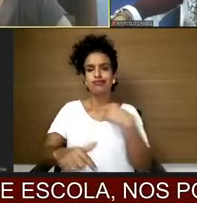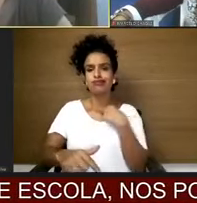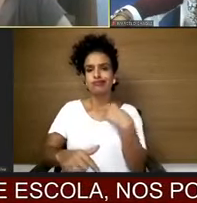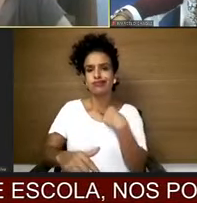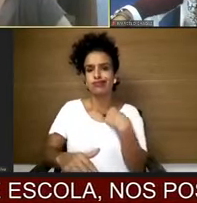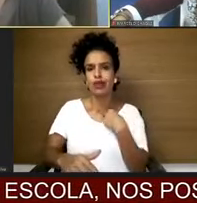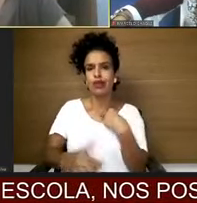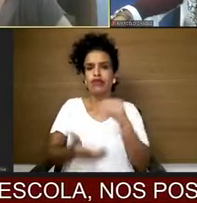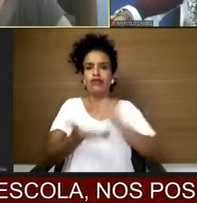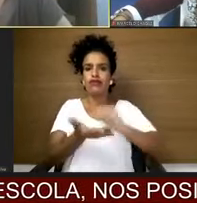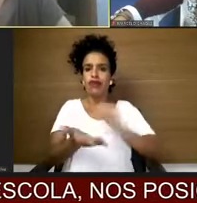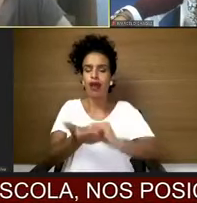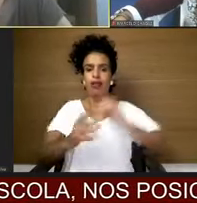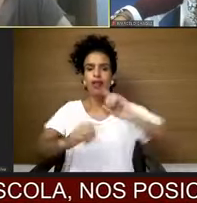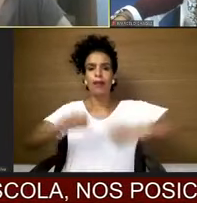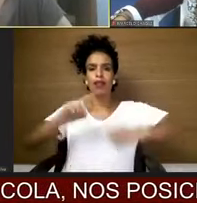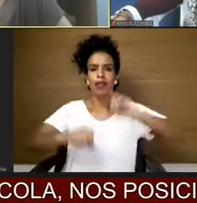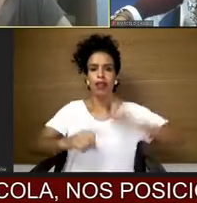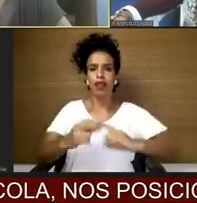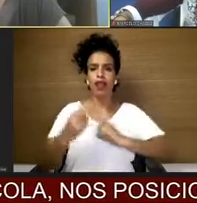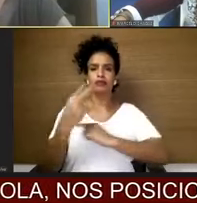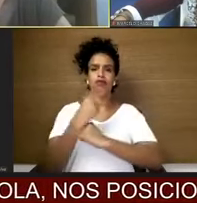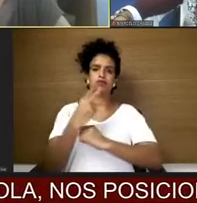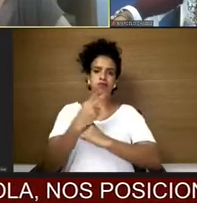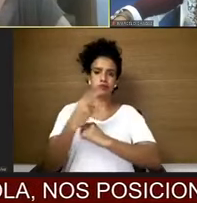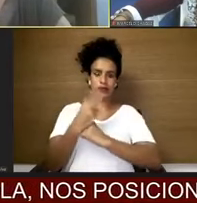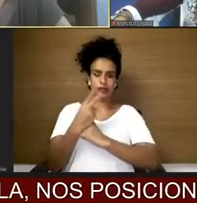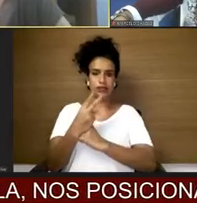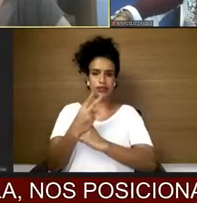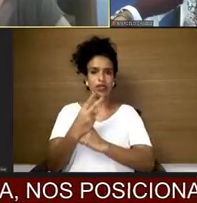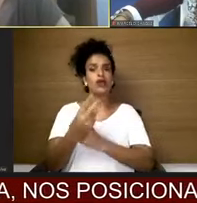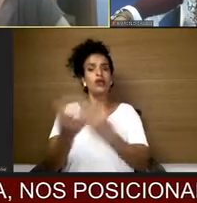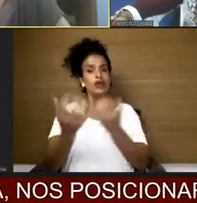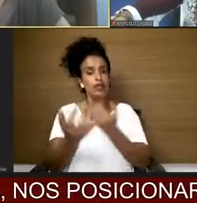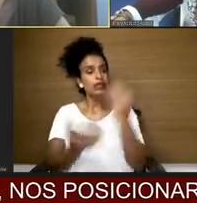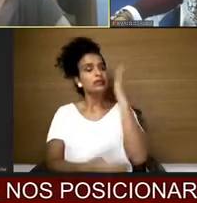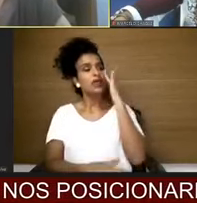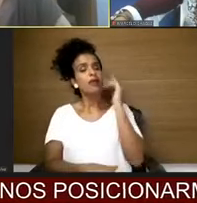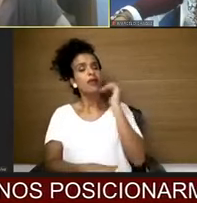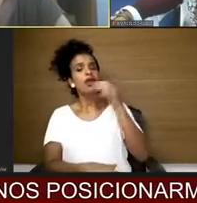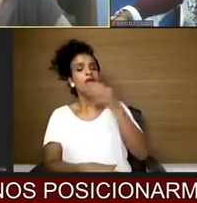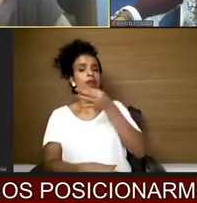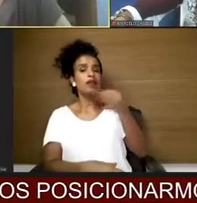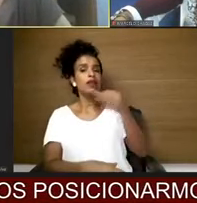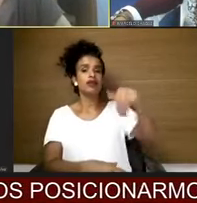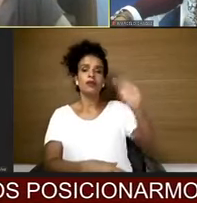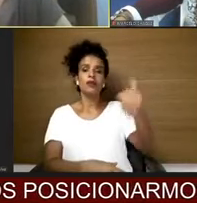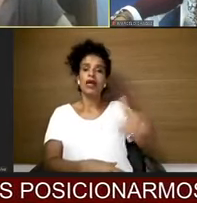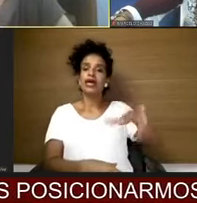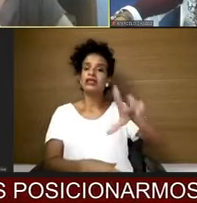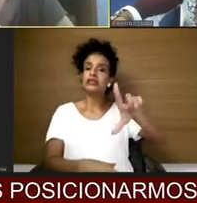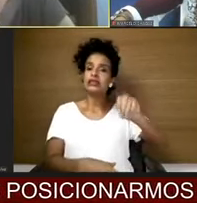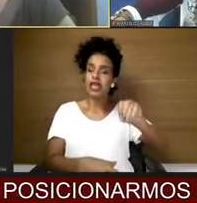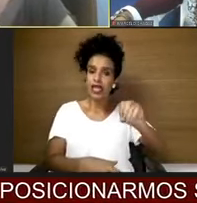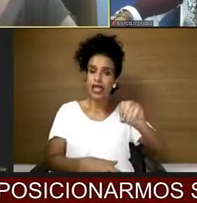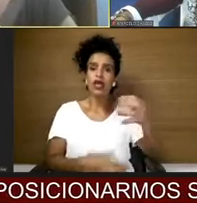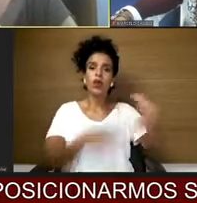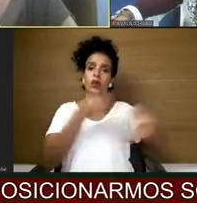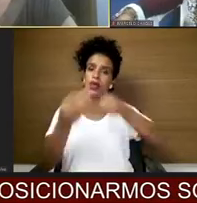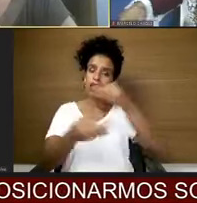ouvir o Marcelo, porque eu acredito que, como ele está assessorando várias entidades, ele teria mais dados para dar para a gente sobre essa situação.